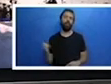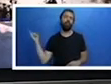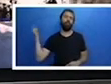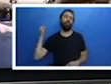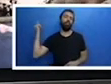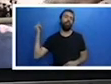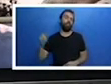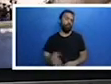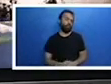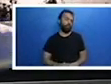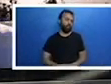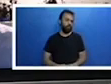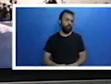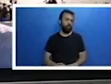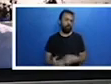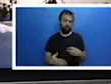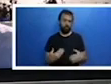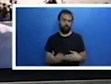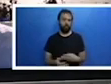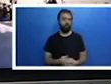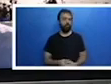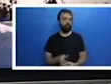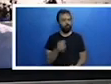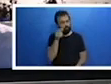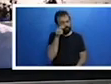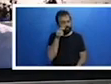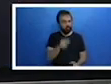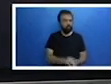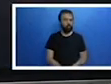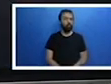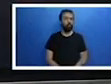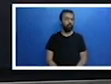ginástica? Vamos ver agora nos próximos slides.